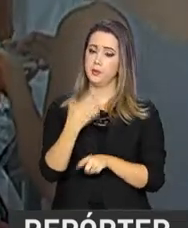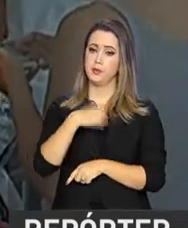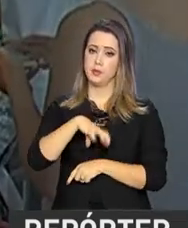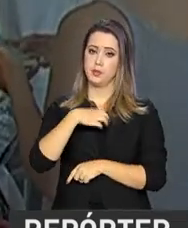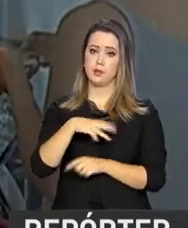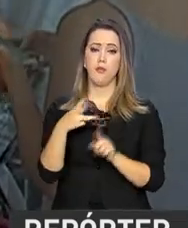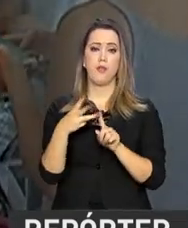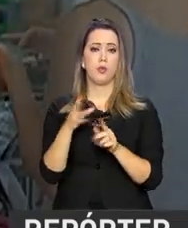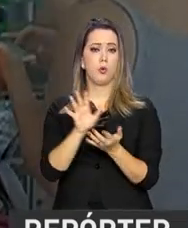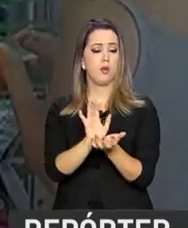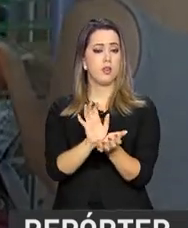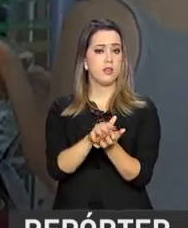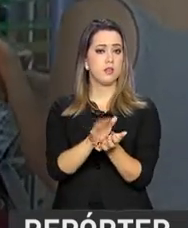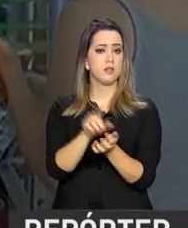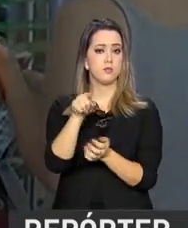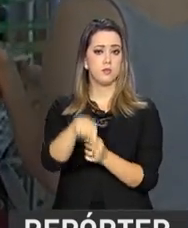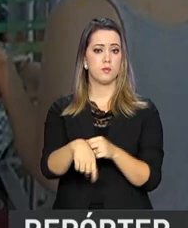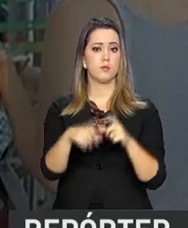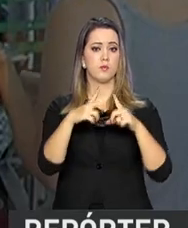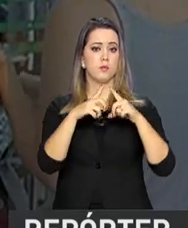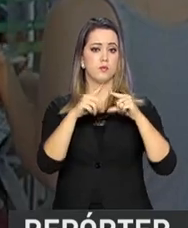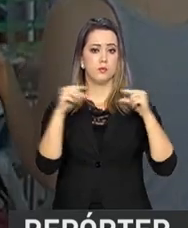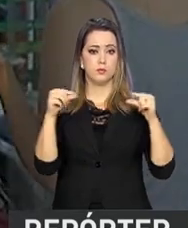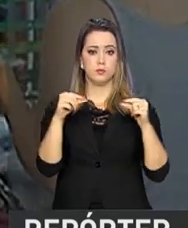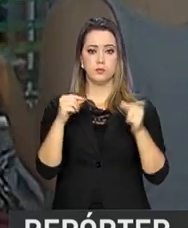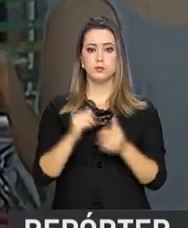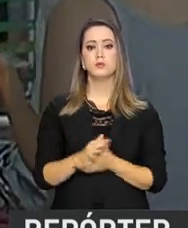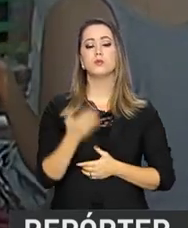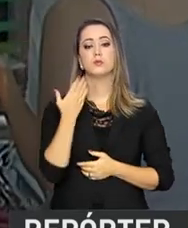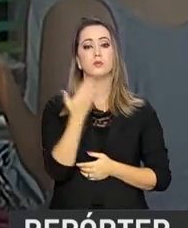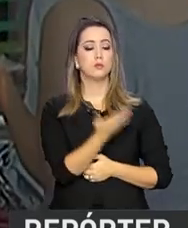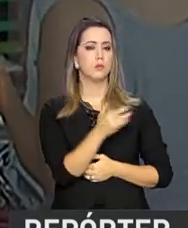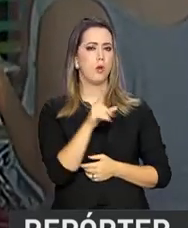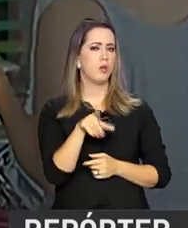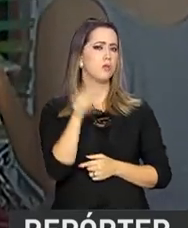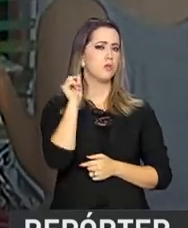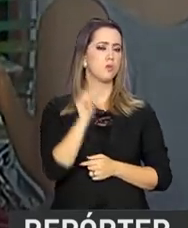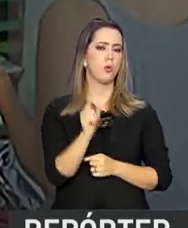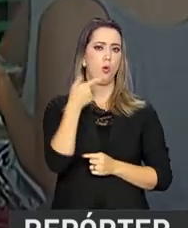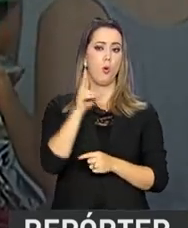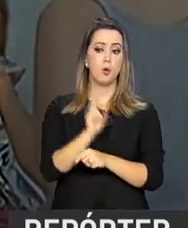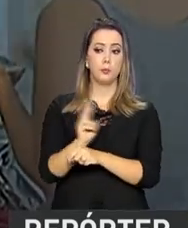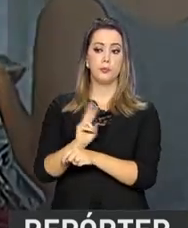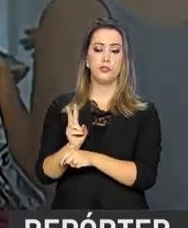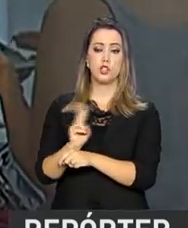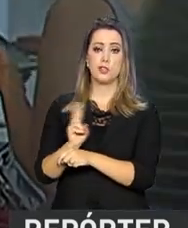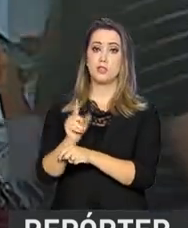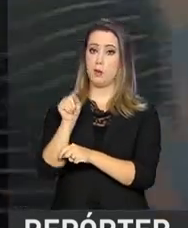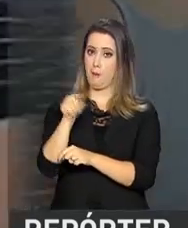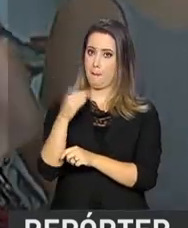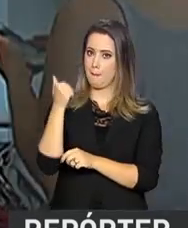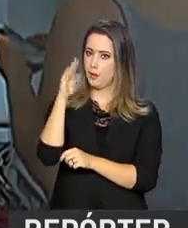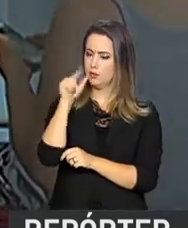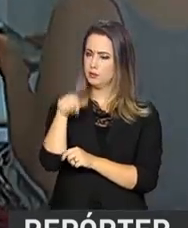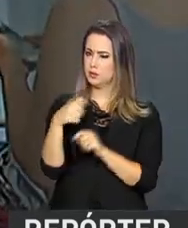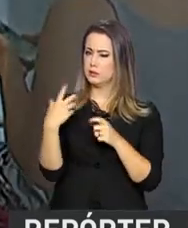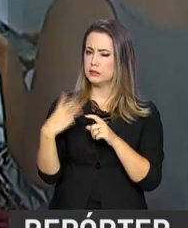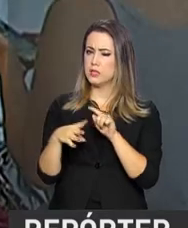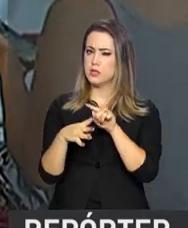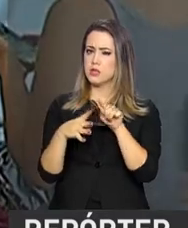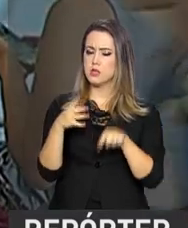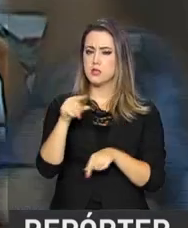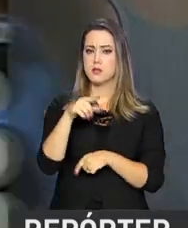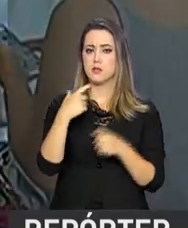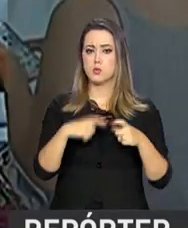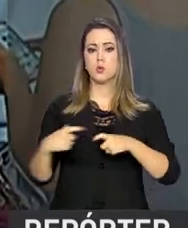Salvador, Recife e aqui no Aeroporto Internacional de Brasília. A decisão por reforçar a fiscalização nestes terminais